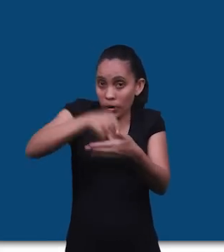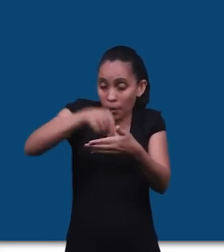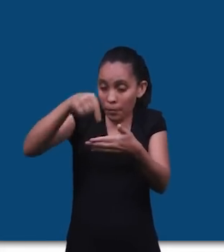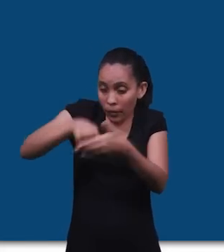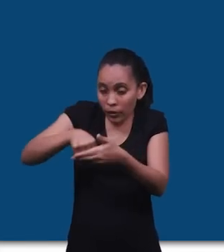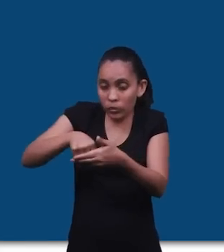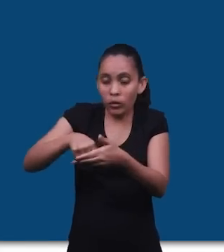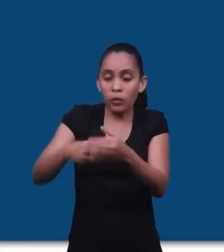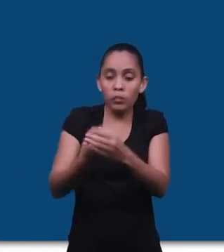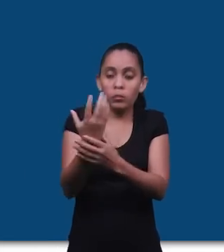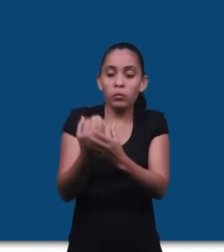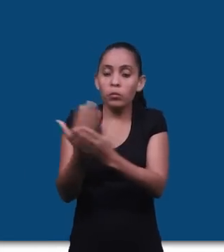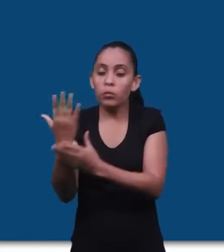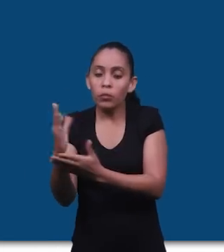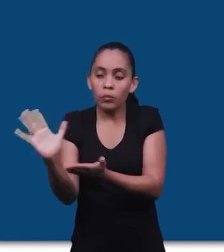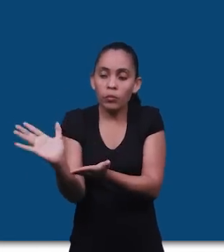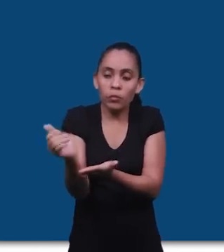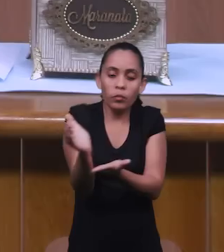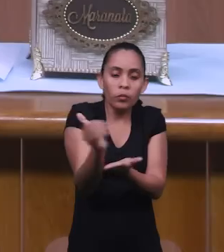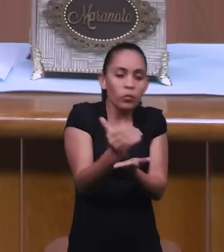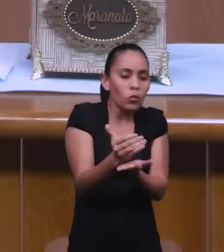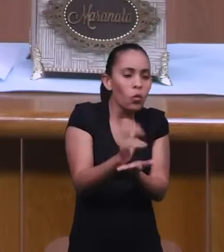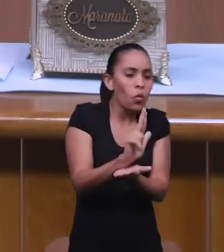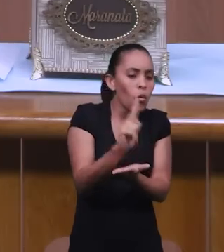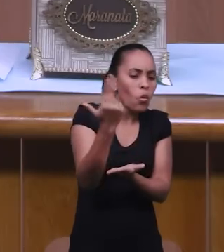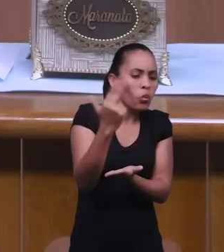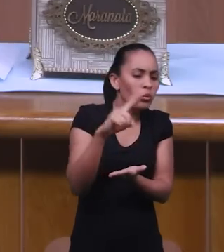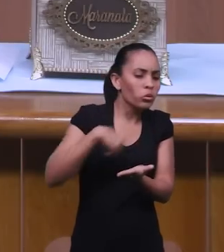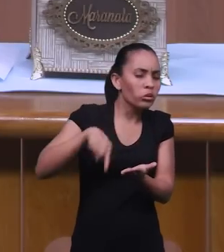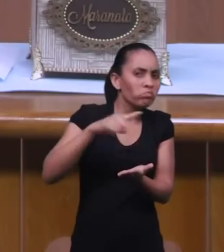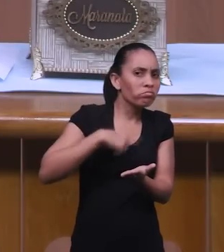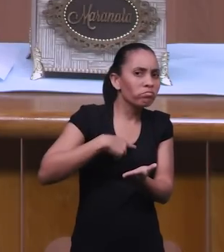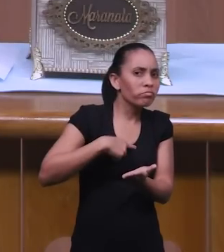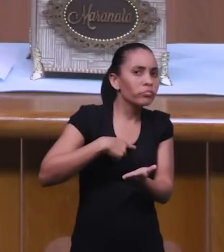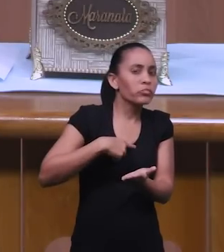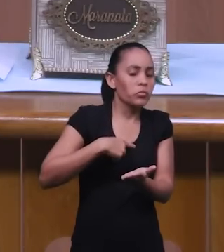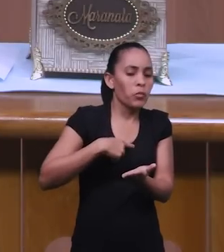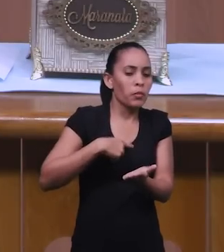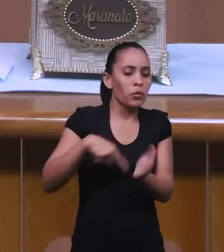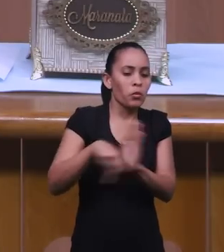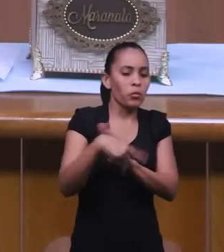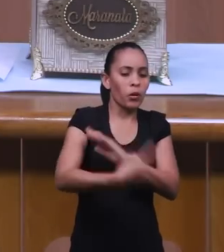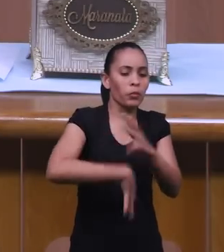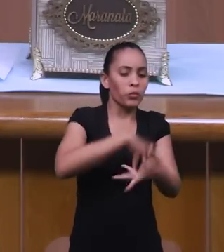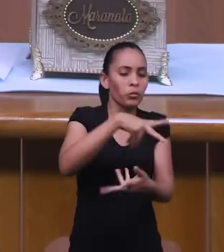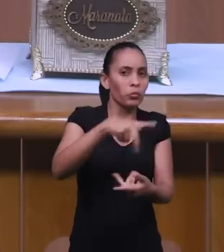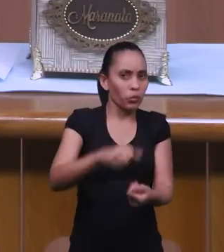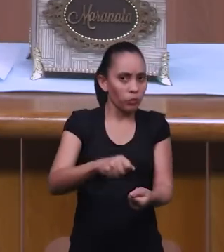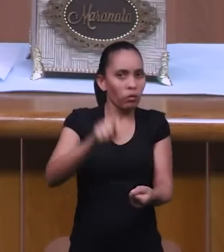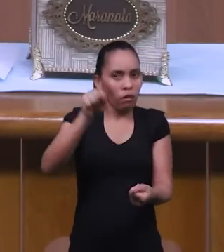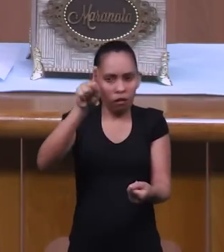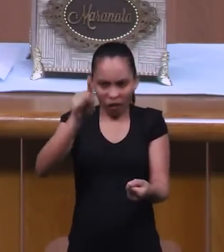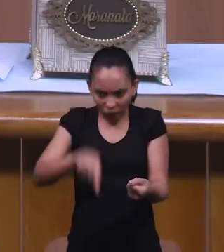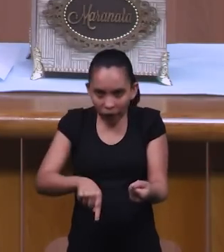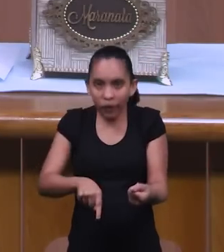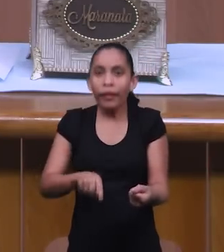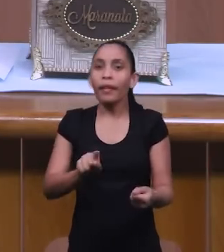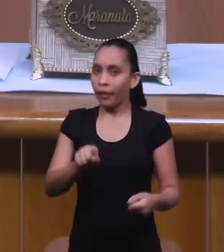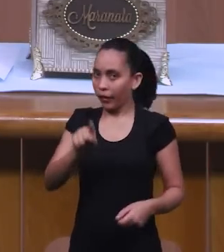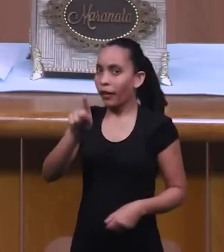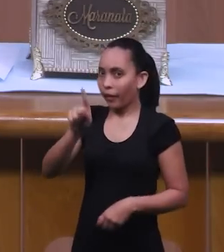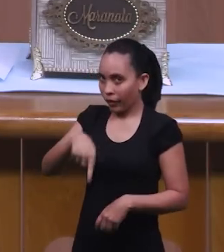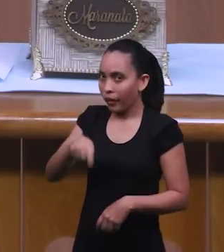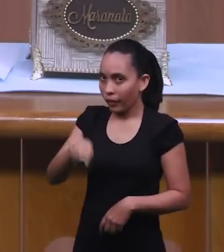vós recolhamos as carnais? Paulo abdicou de receber. É lícito, sim, é lícito. Aqueles